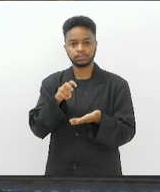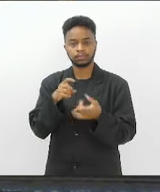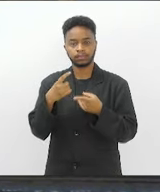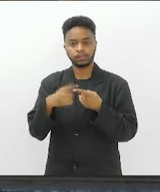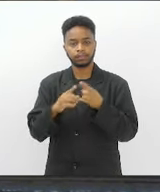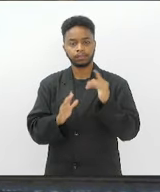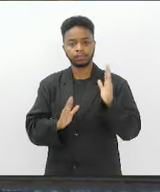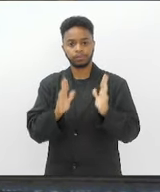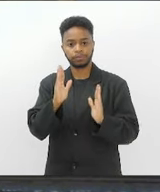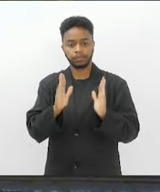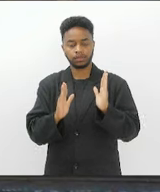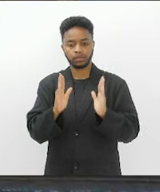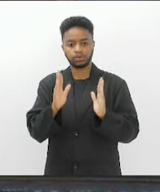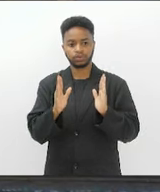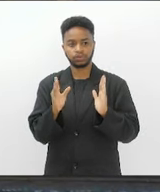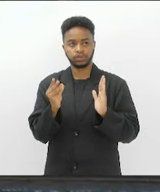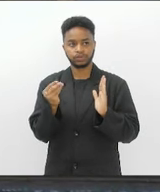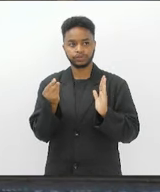época,